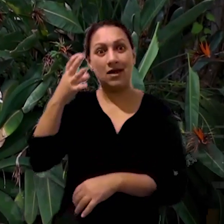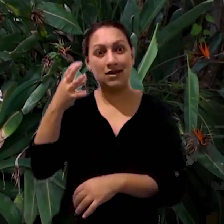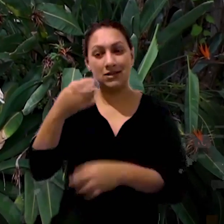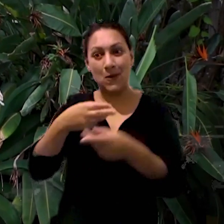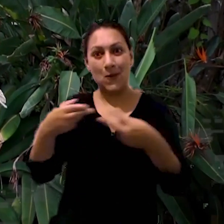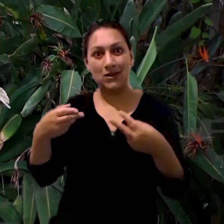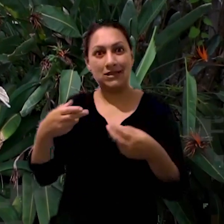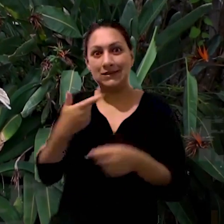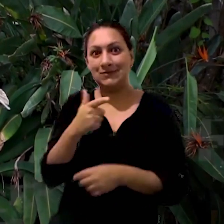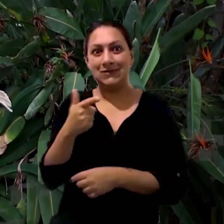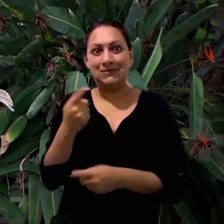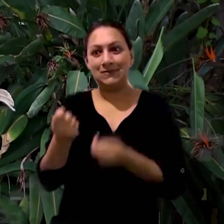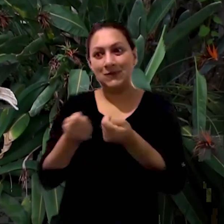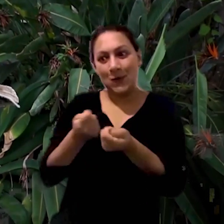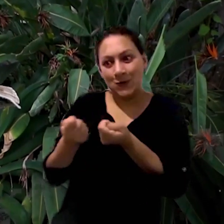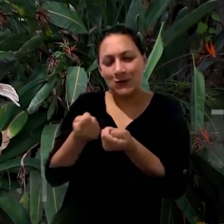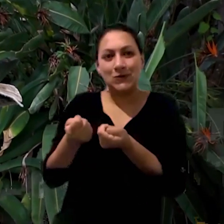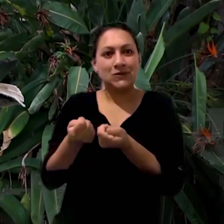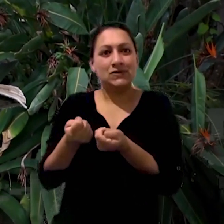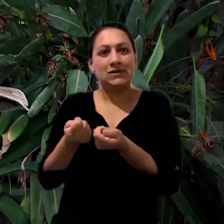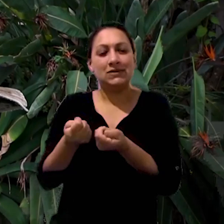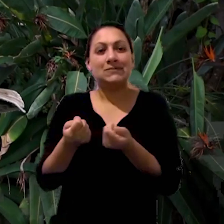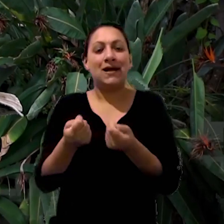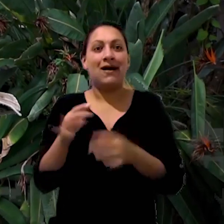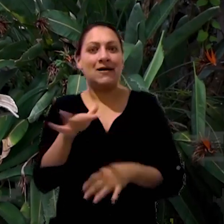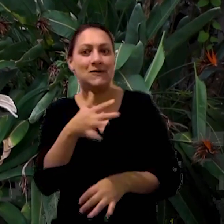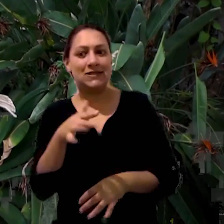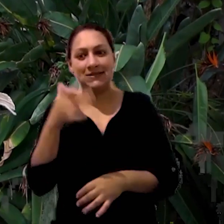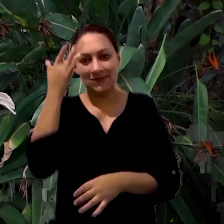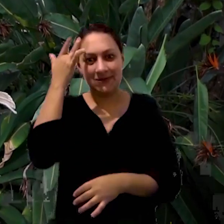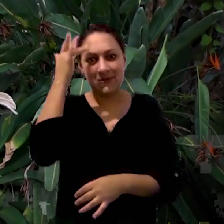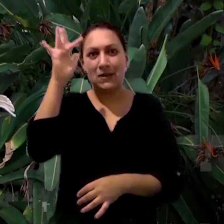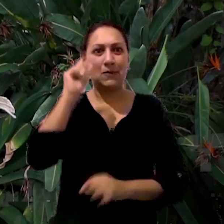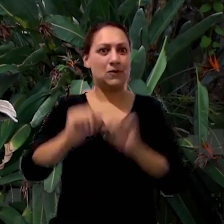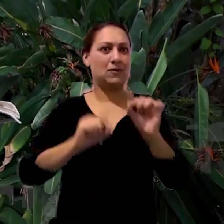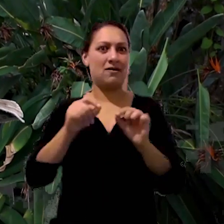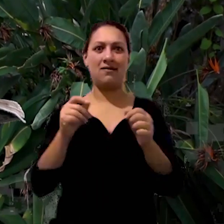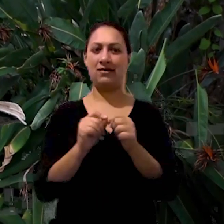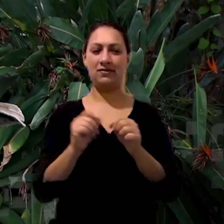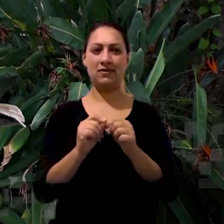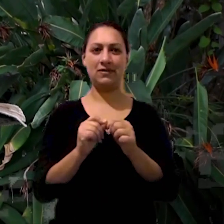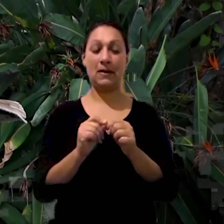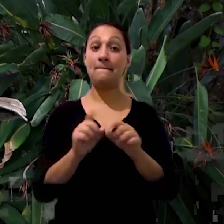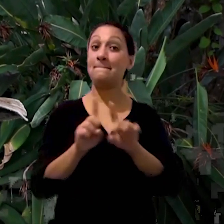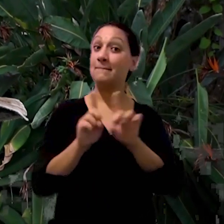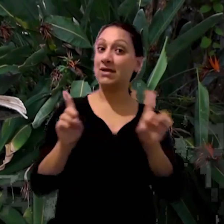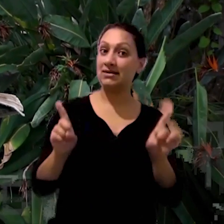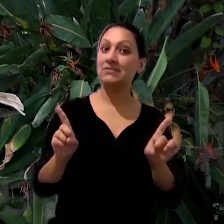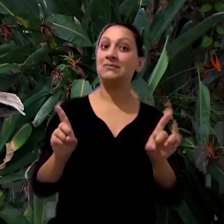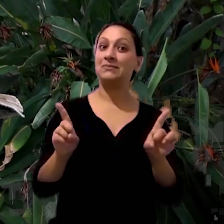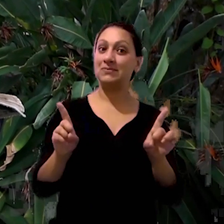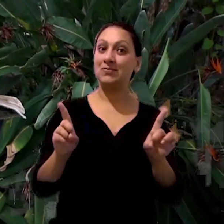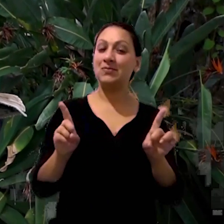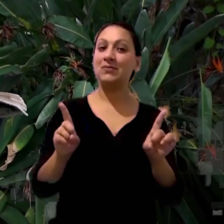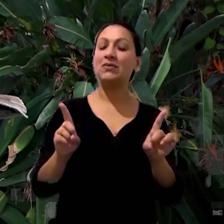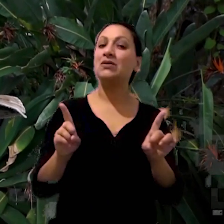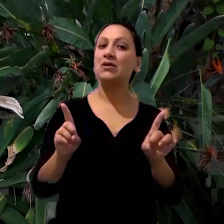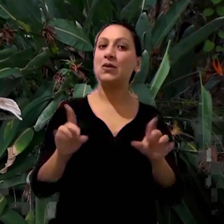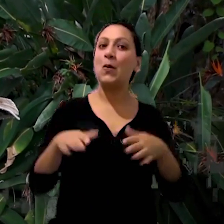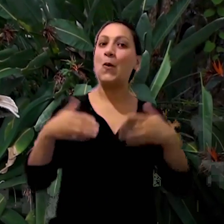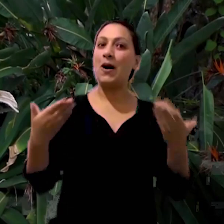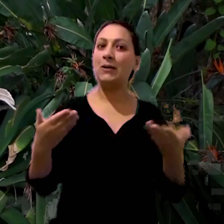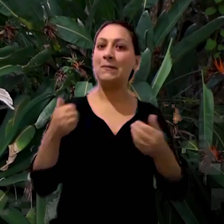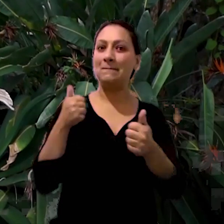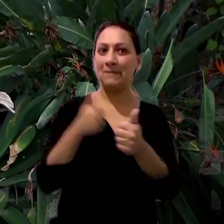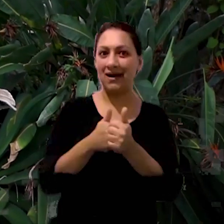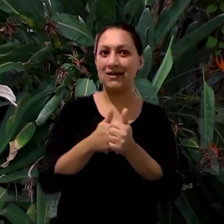controle, muitas das vezes ficamos sem saber o que fazer. Porém, quando estamos do lado de